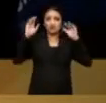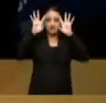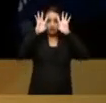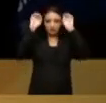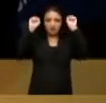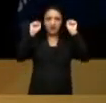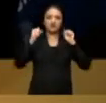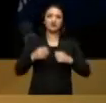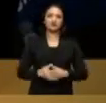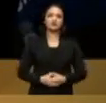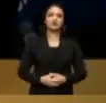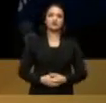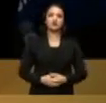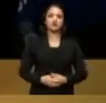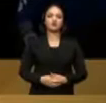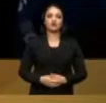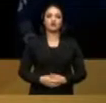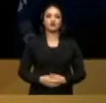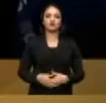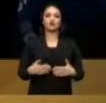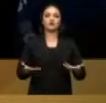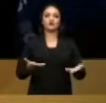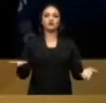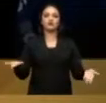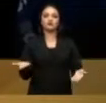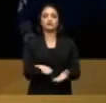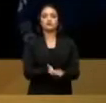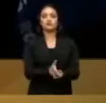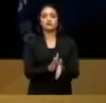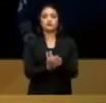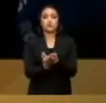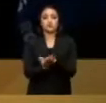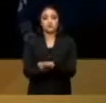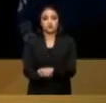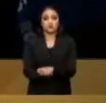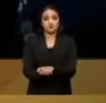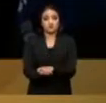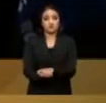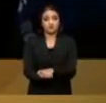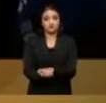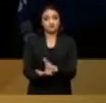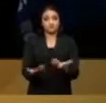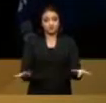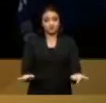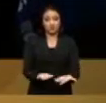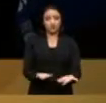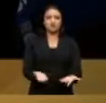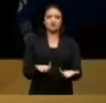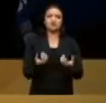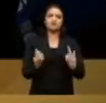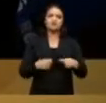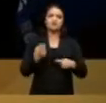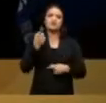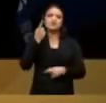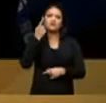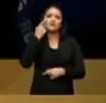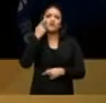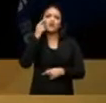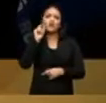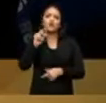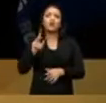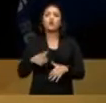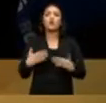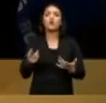concreto, eminentes ministras e ministros, temos que levar em conta o que concerne a ocorrência da